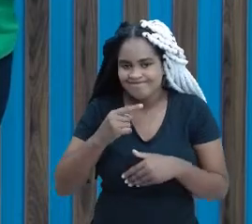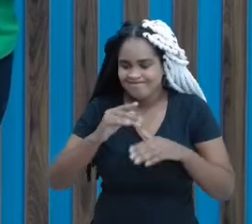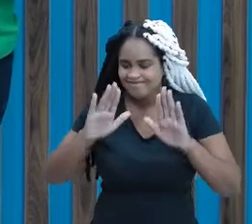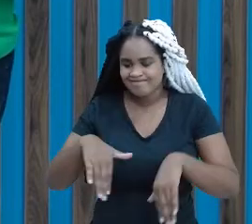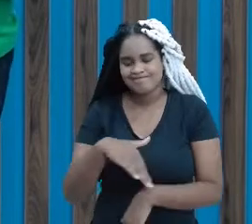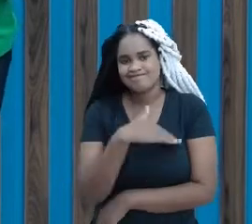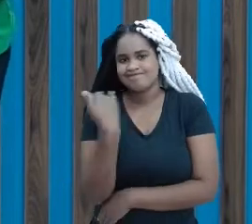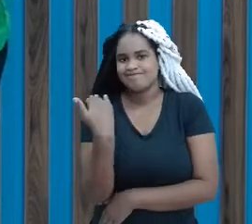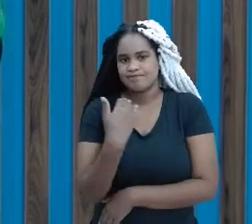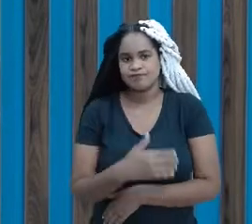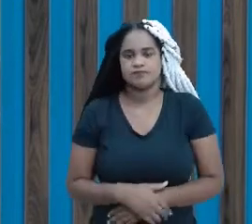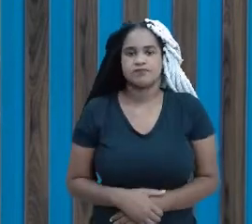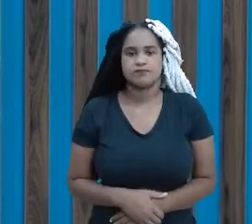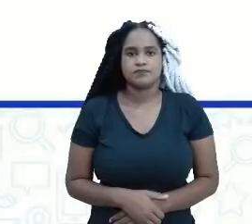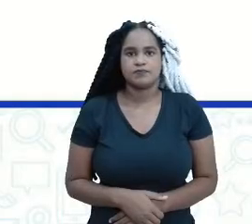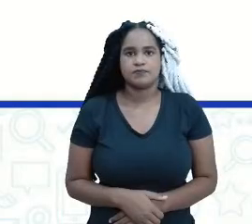tá?